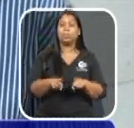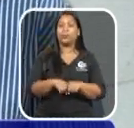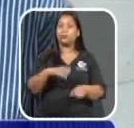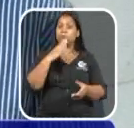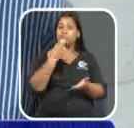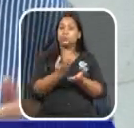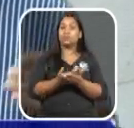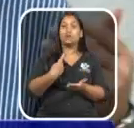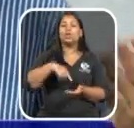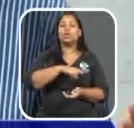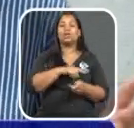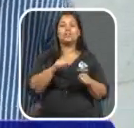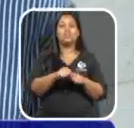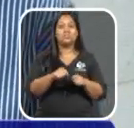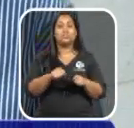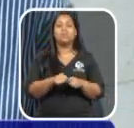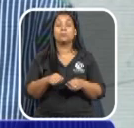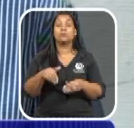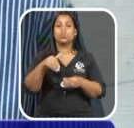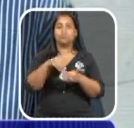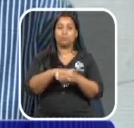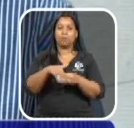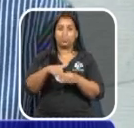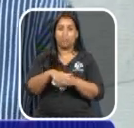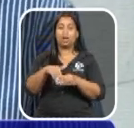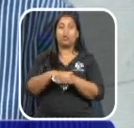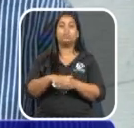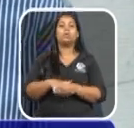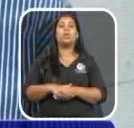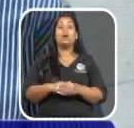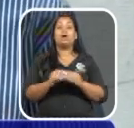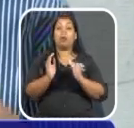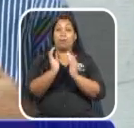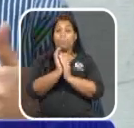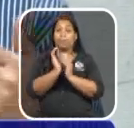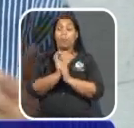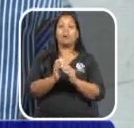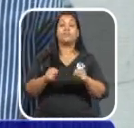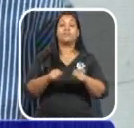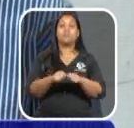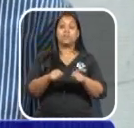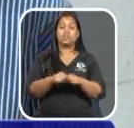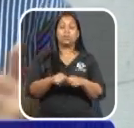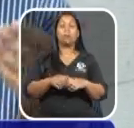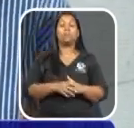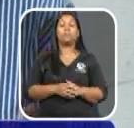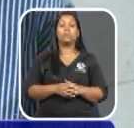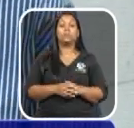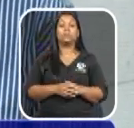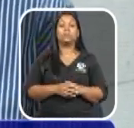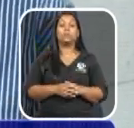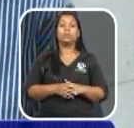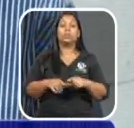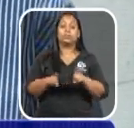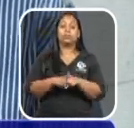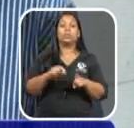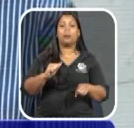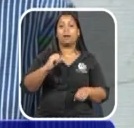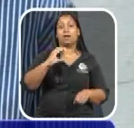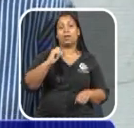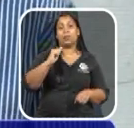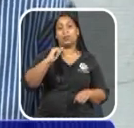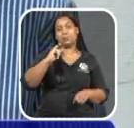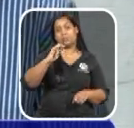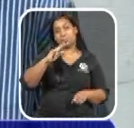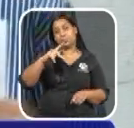requerimentos, fizemos requerimentos também voltados à PAI, fizemos requerimentos voltados à CIRP,